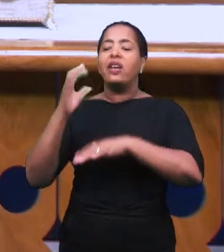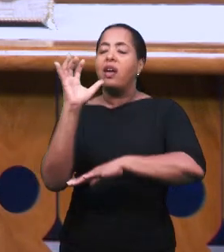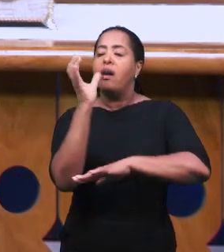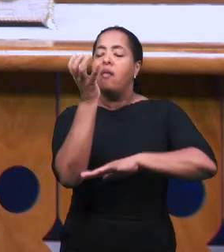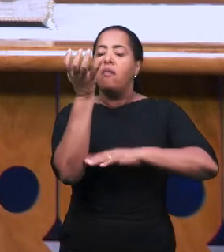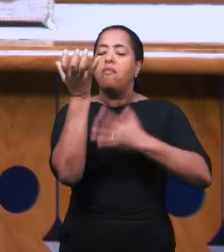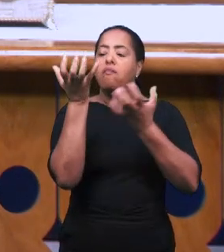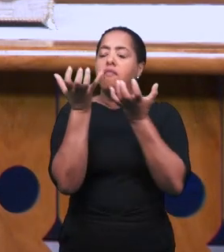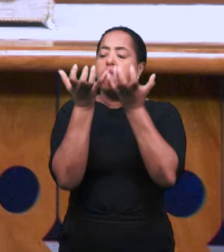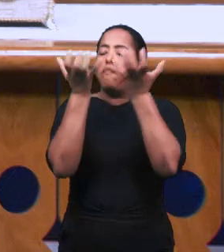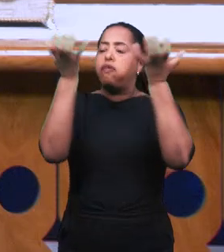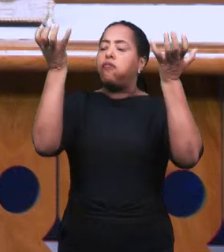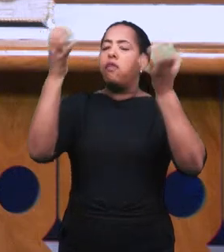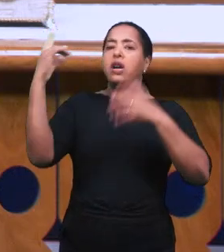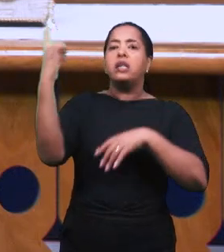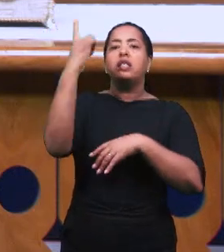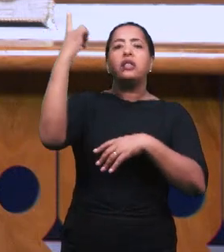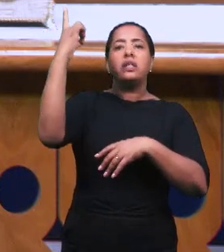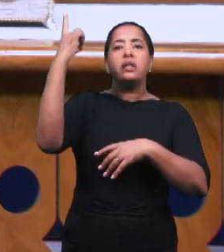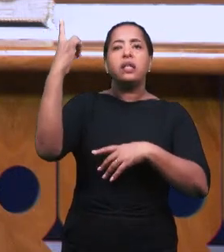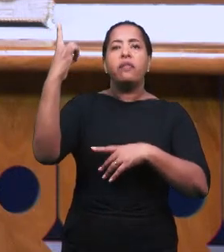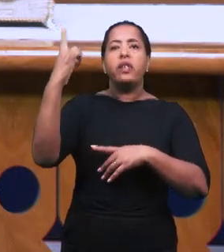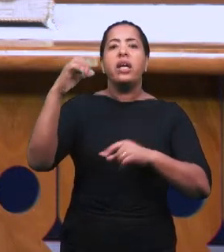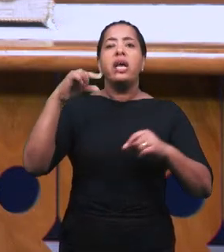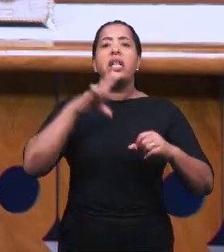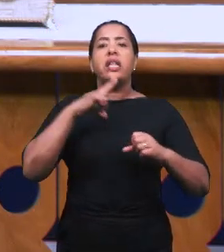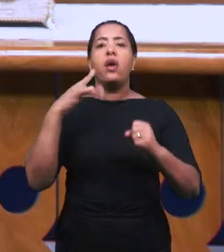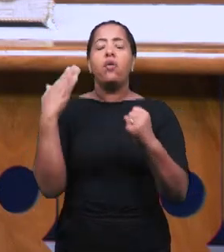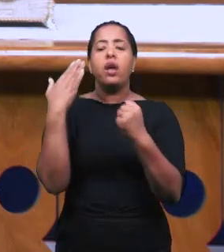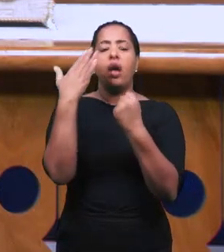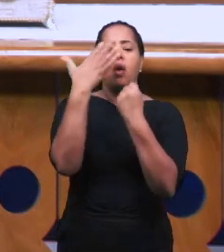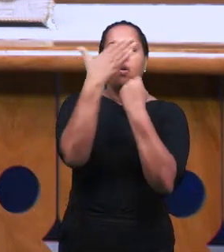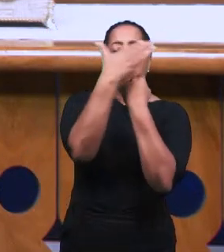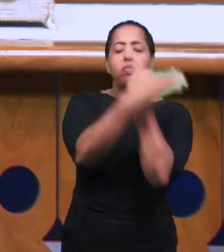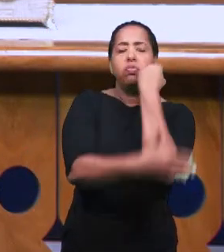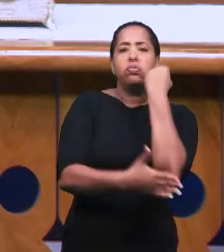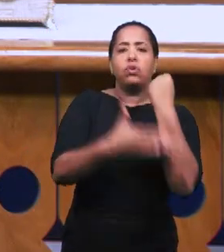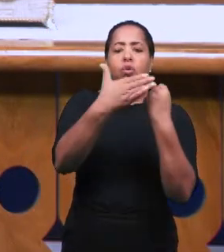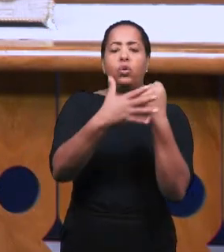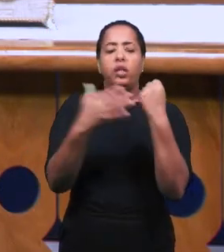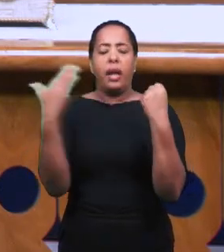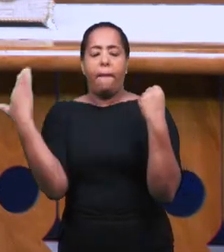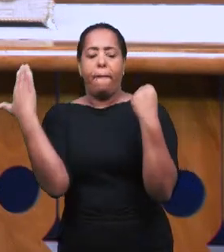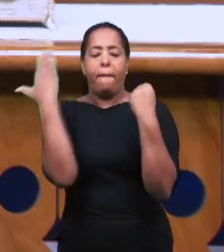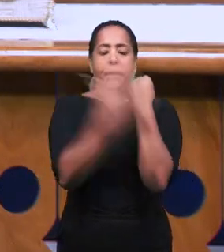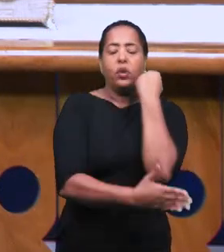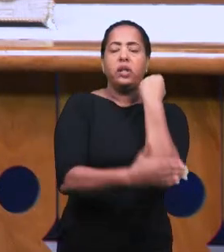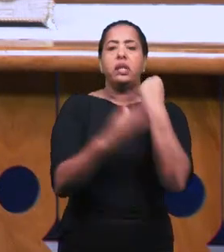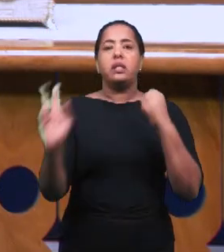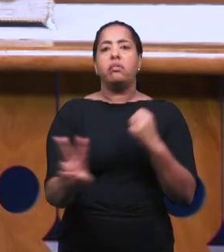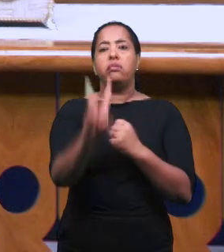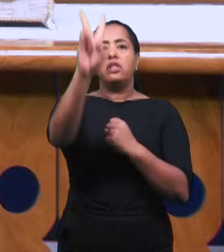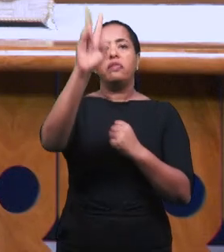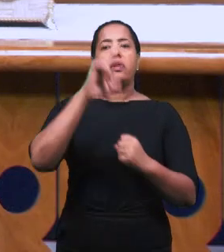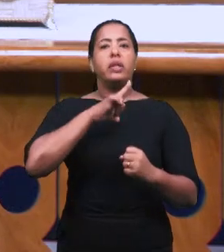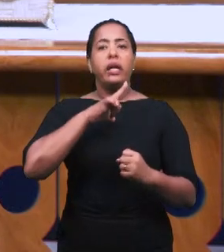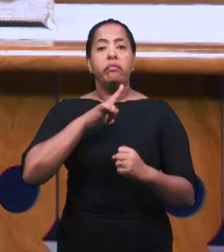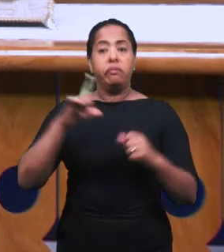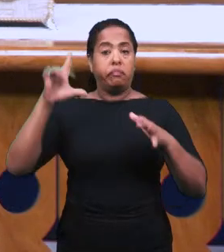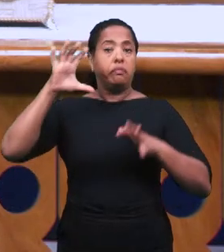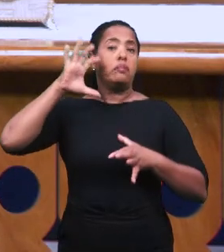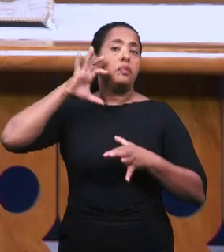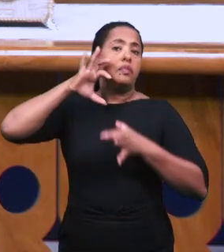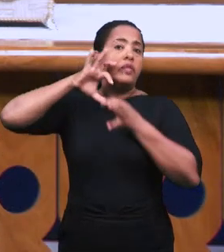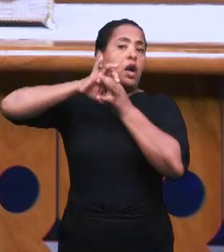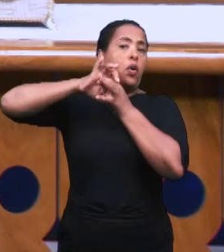os escudos e os broquéis valorosos. Meus irmãos, na comunhão do cabeça, que